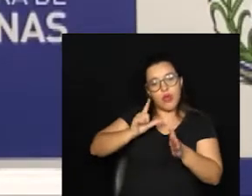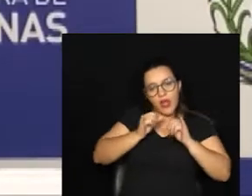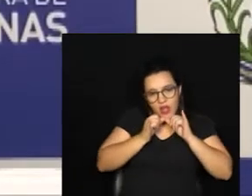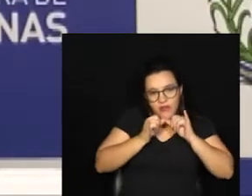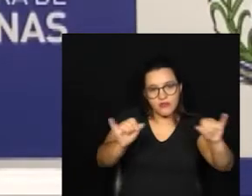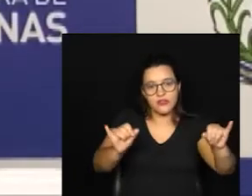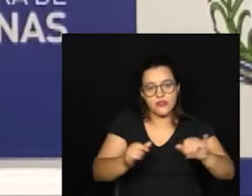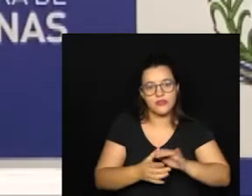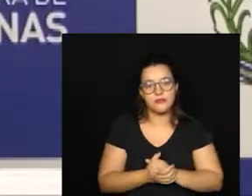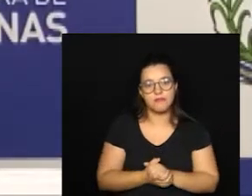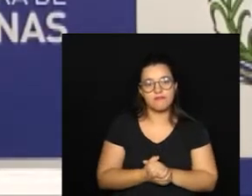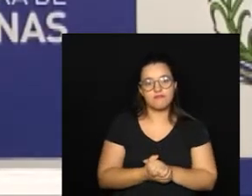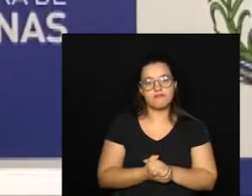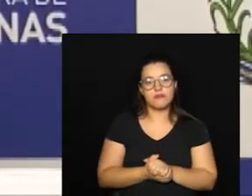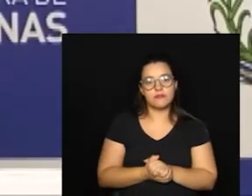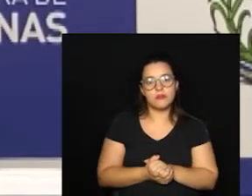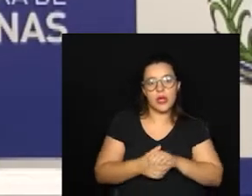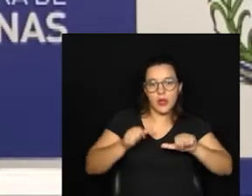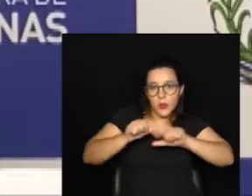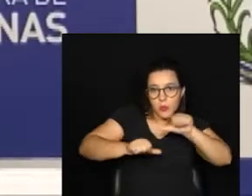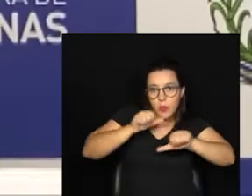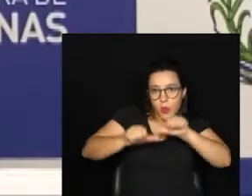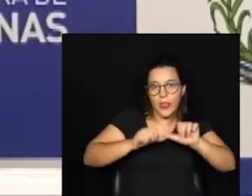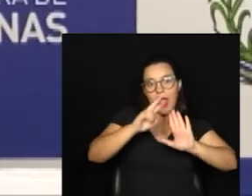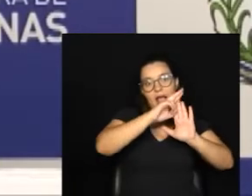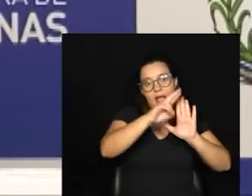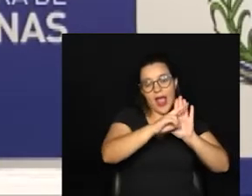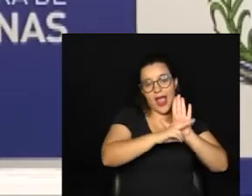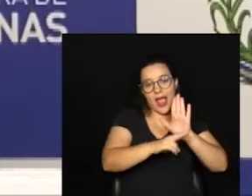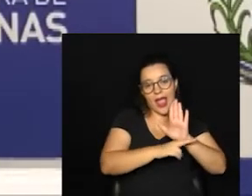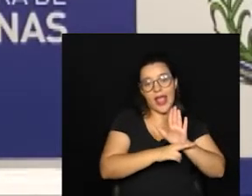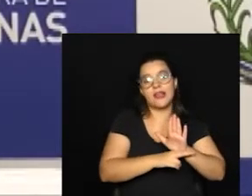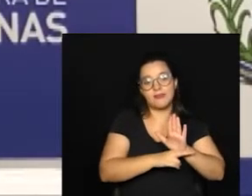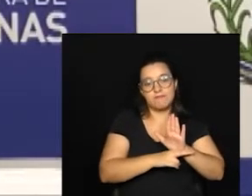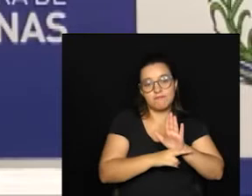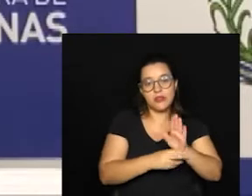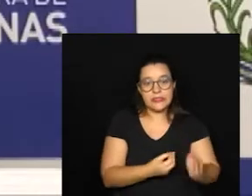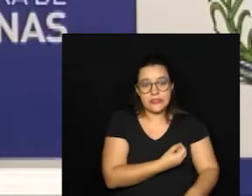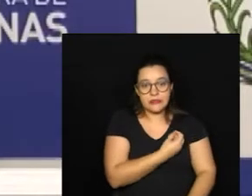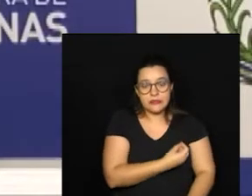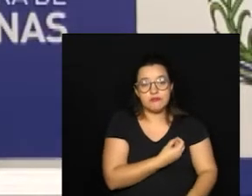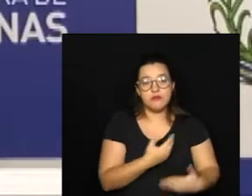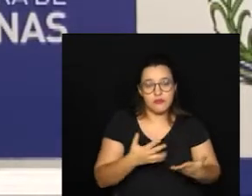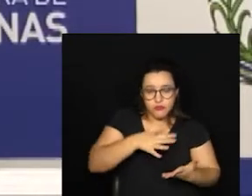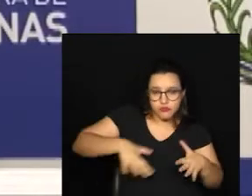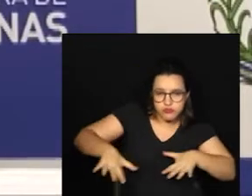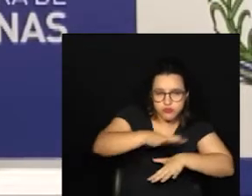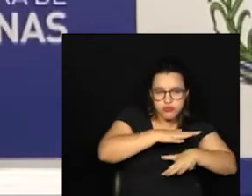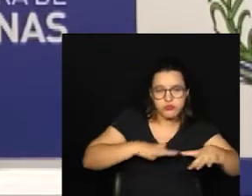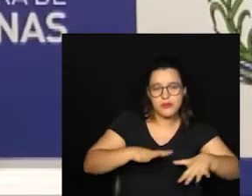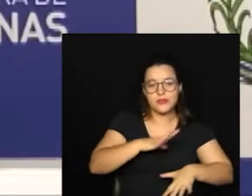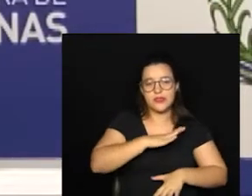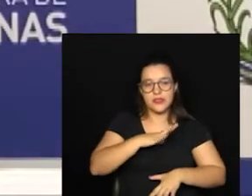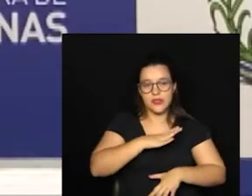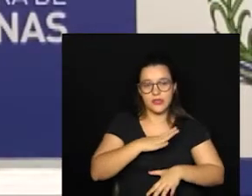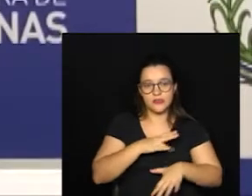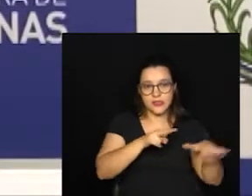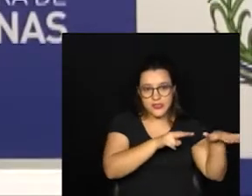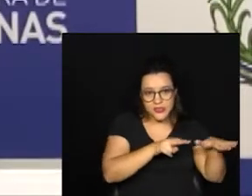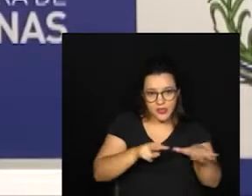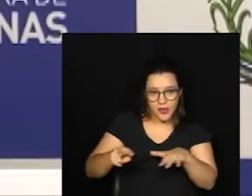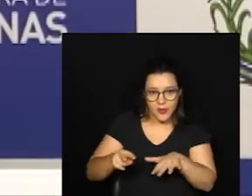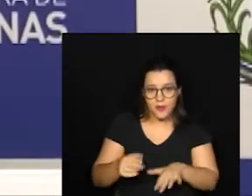mudar aquilo que estávamos fazendo. Nós vamos... Durante essa semana, eu vou pedir para a